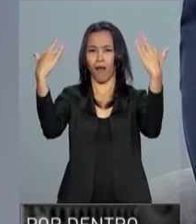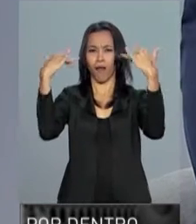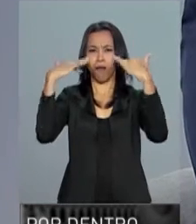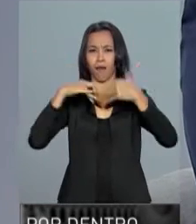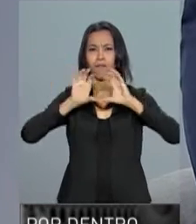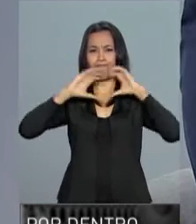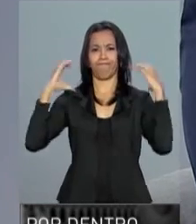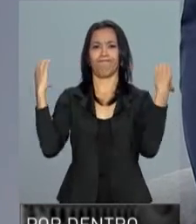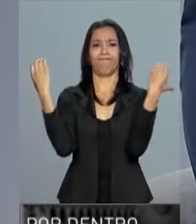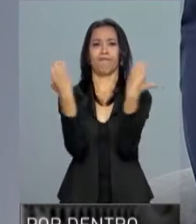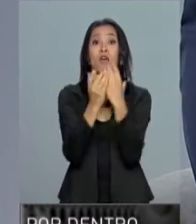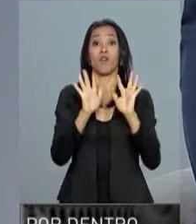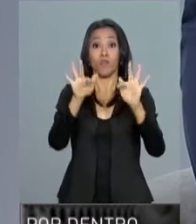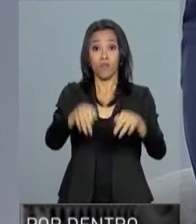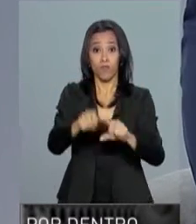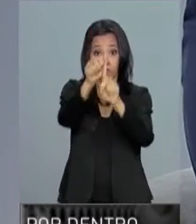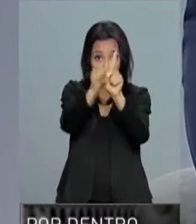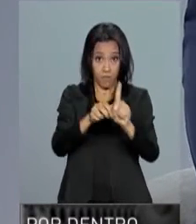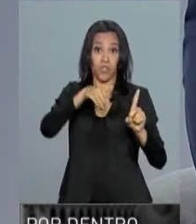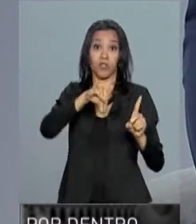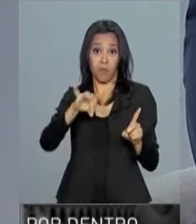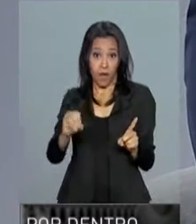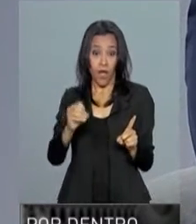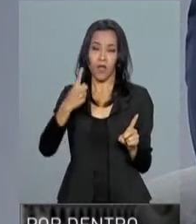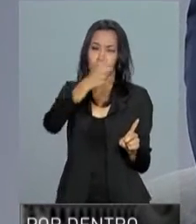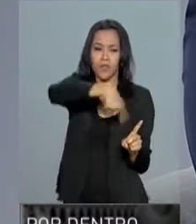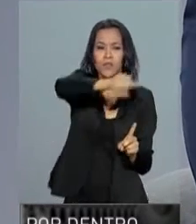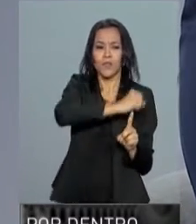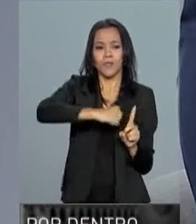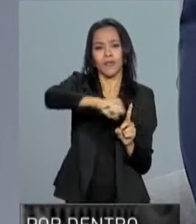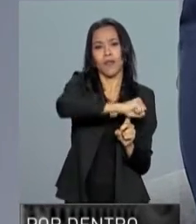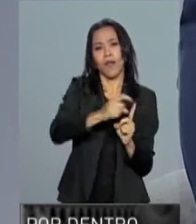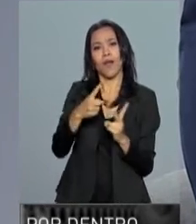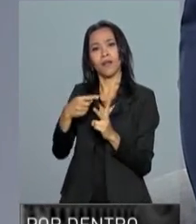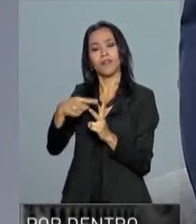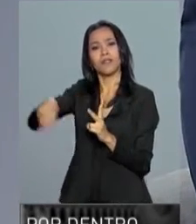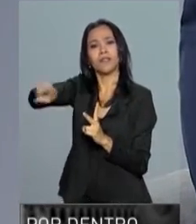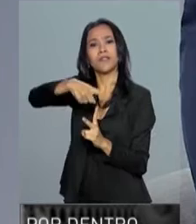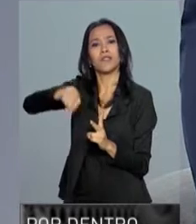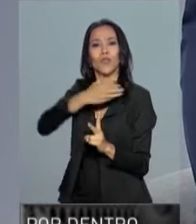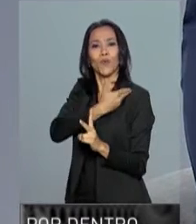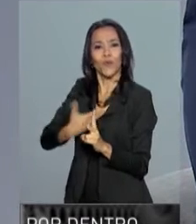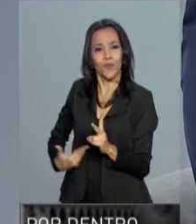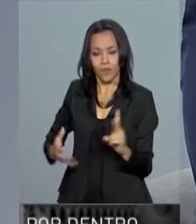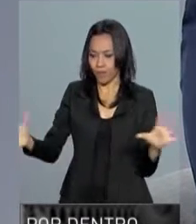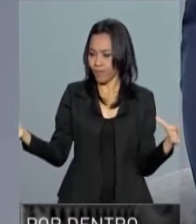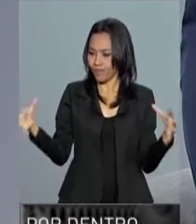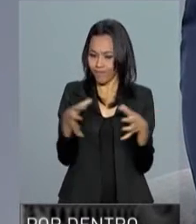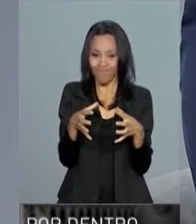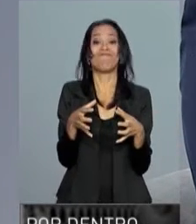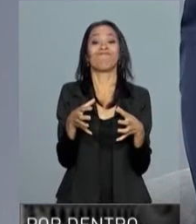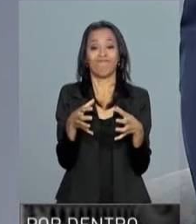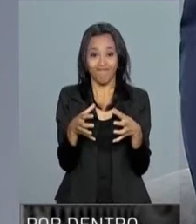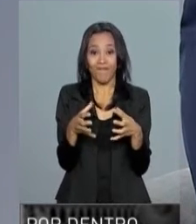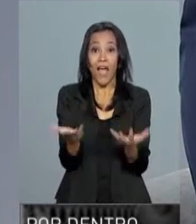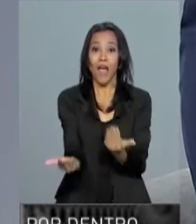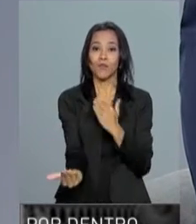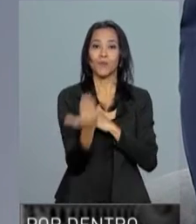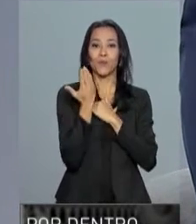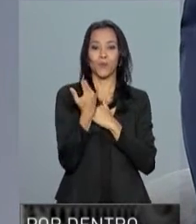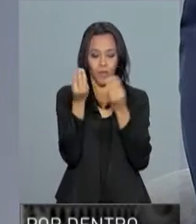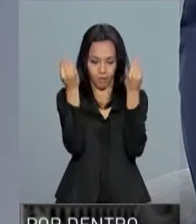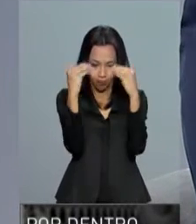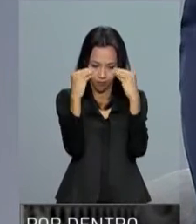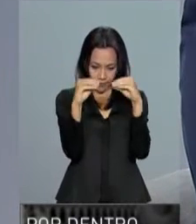no final de Maio para que cidade civil e órgãos governamentais Unidos é realmente nos auxilie